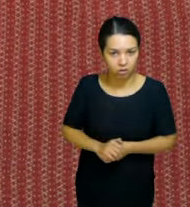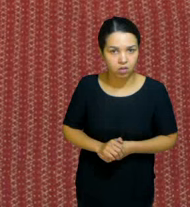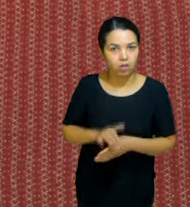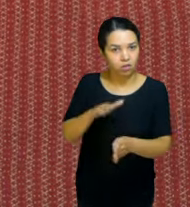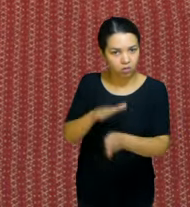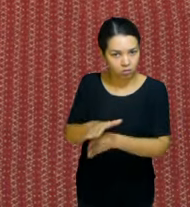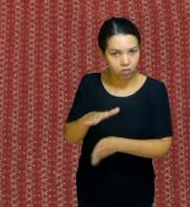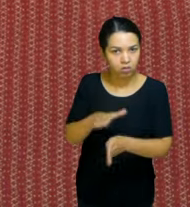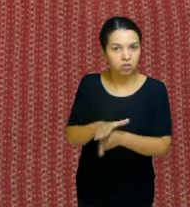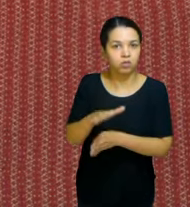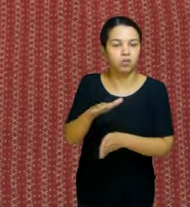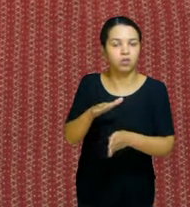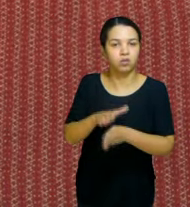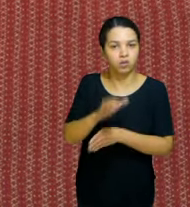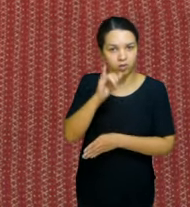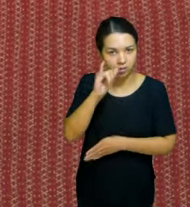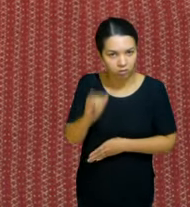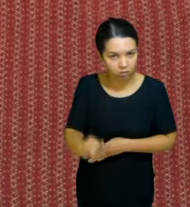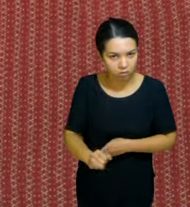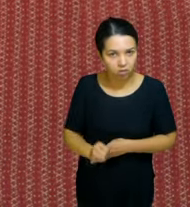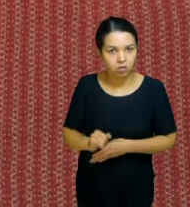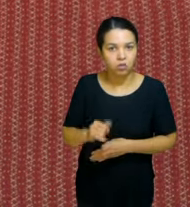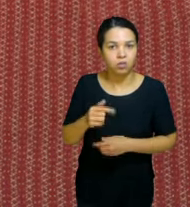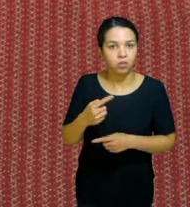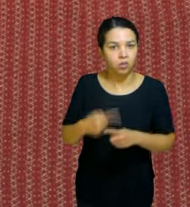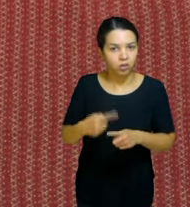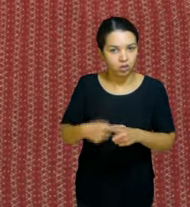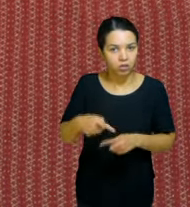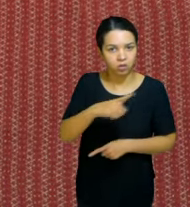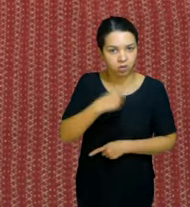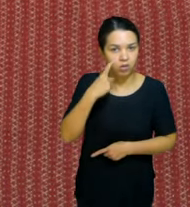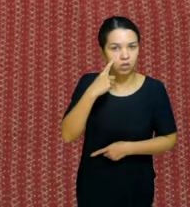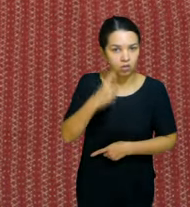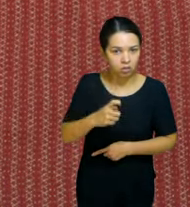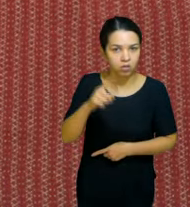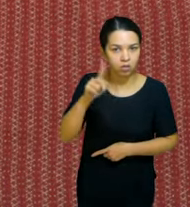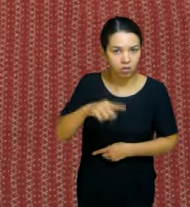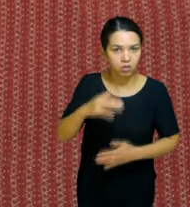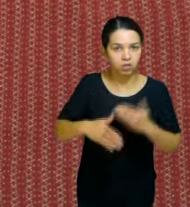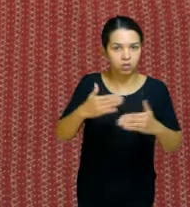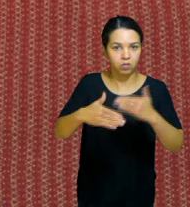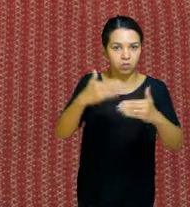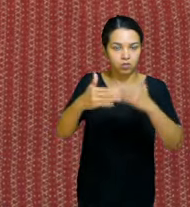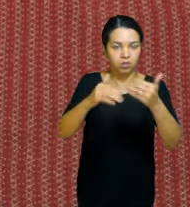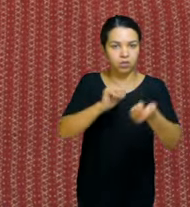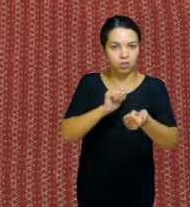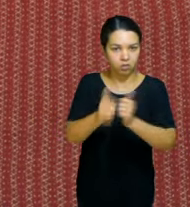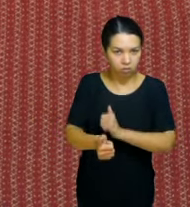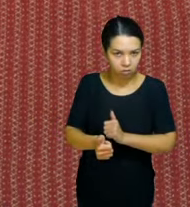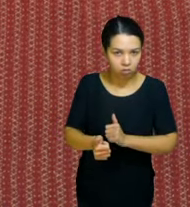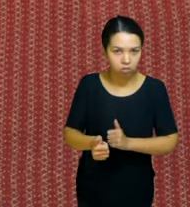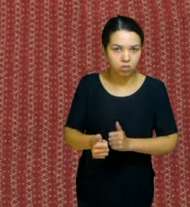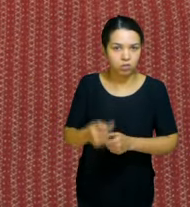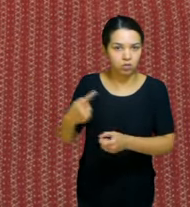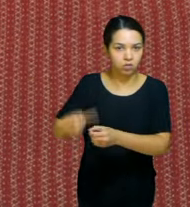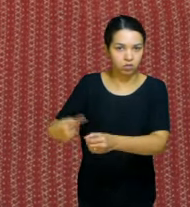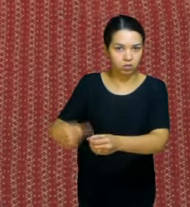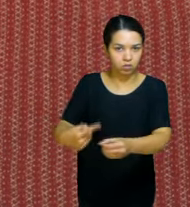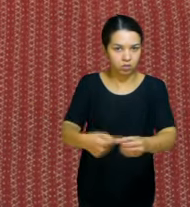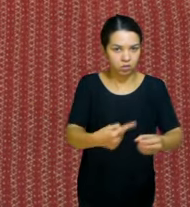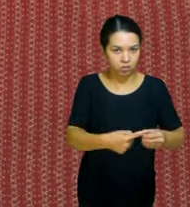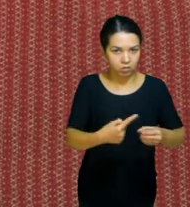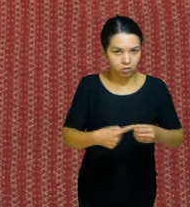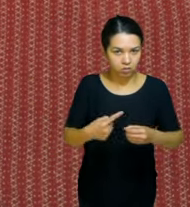alertando, orientando, fazendo, porque o nosso interesse máximo é no desenvolvimento das atividades. Os municípios